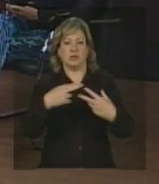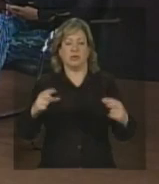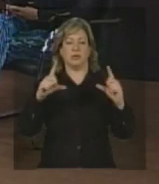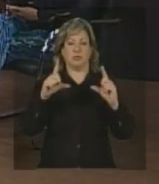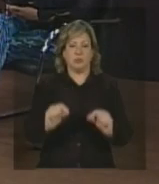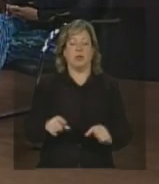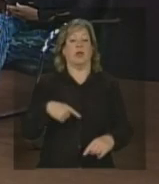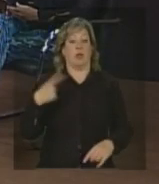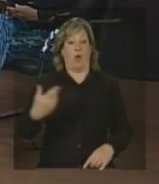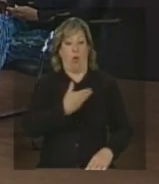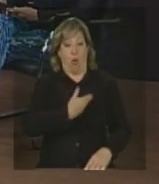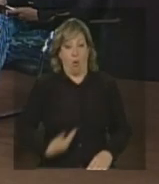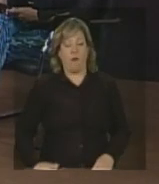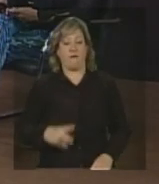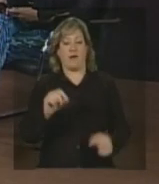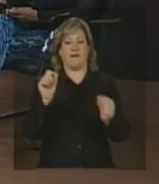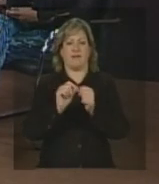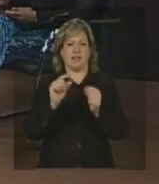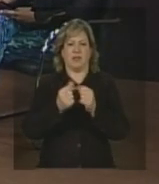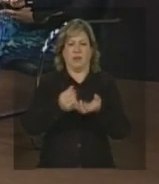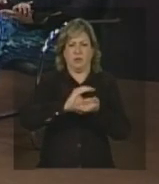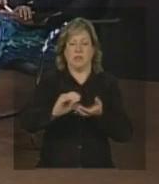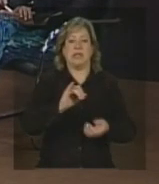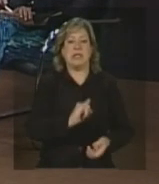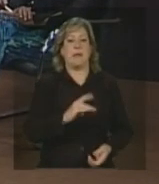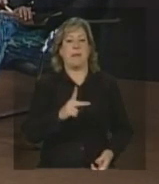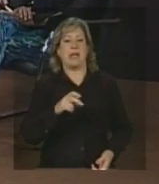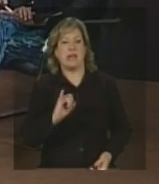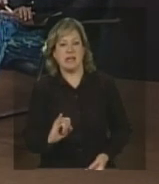em renúncia fiscal de IPI,